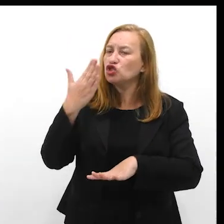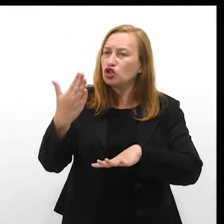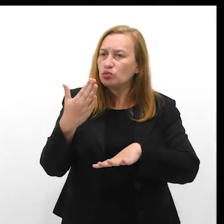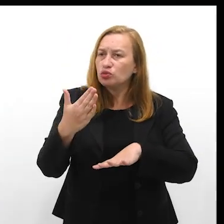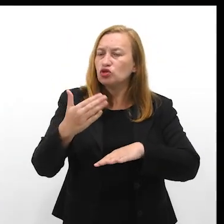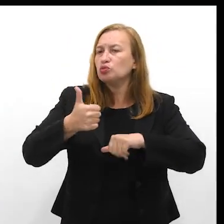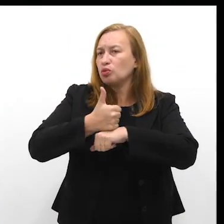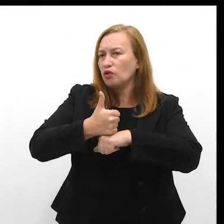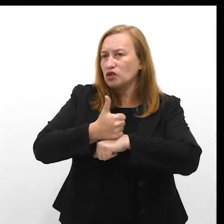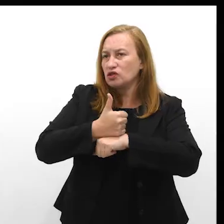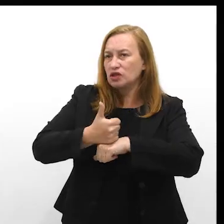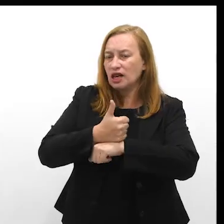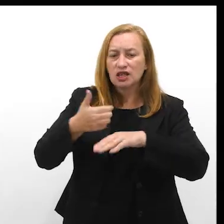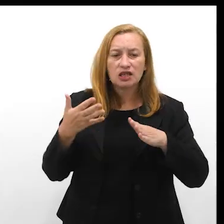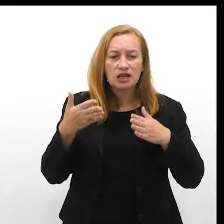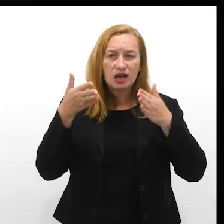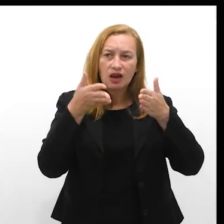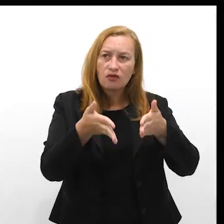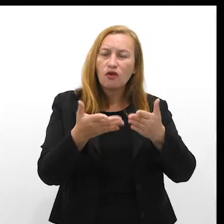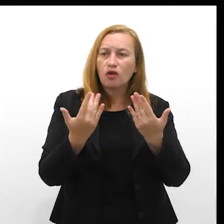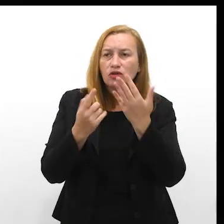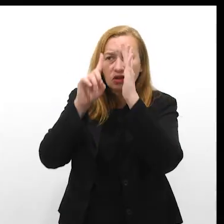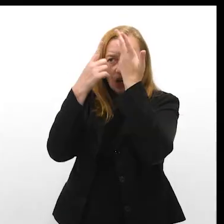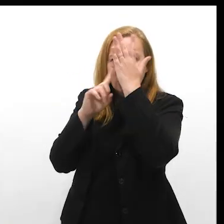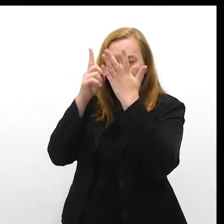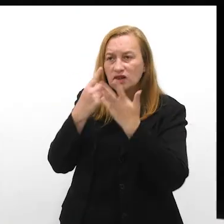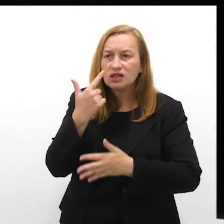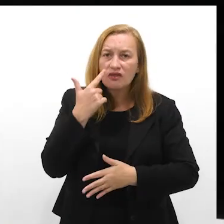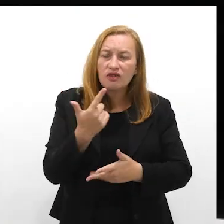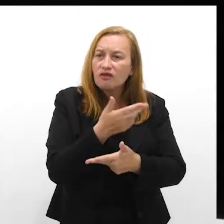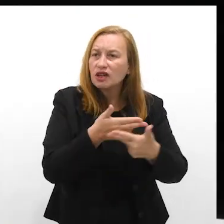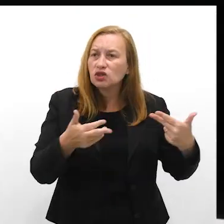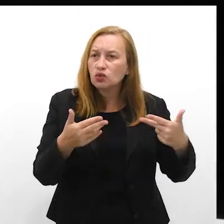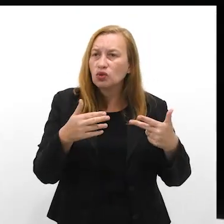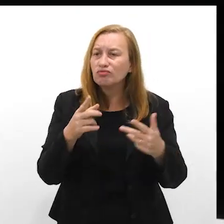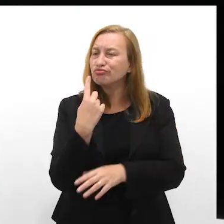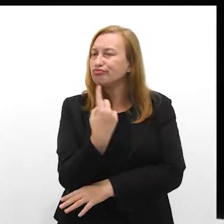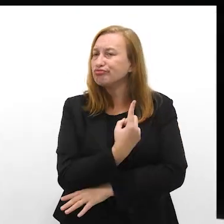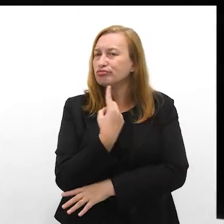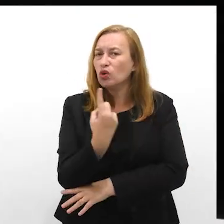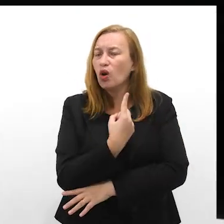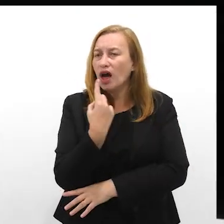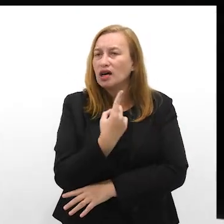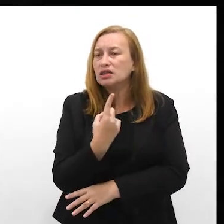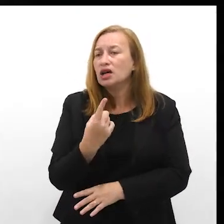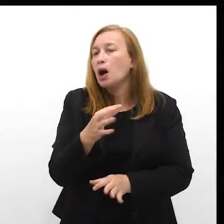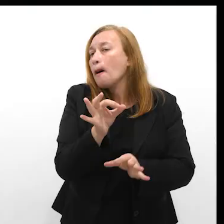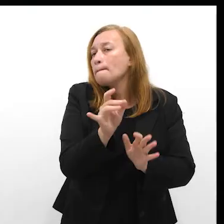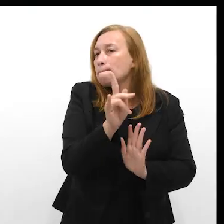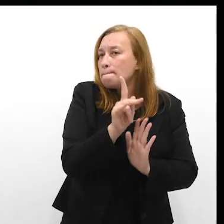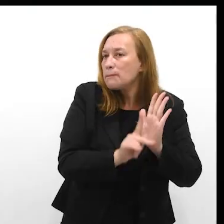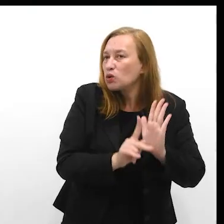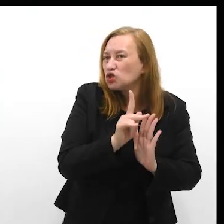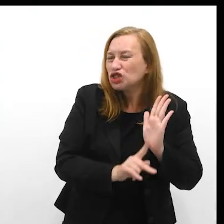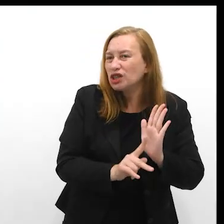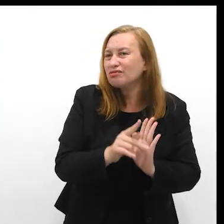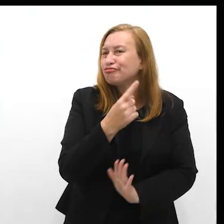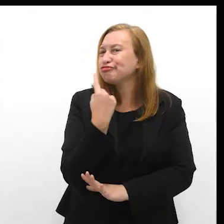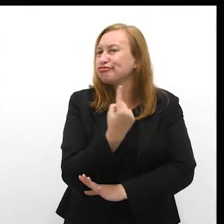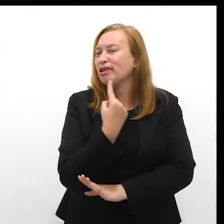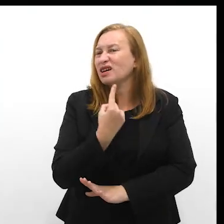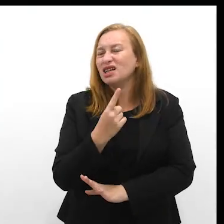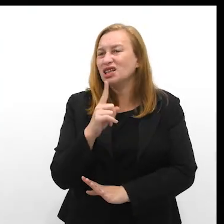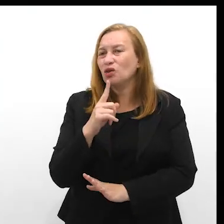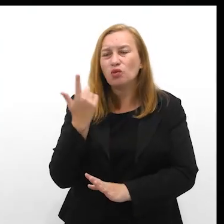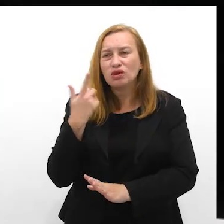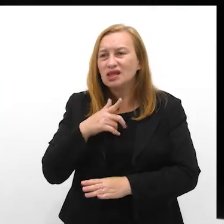de arte, sabe, ferreiros, né? Porque você vê muitas ações isoladas. São projetos, que